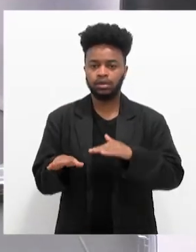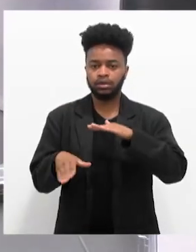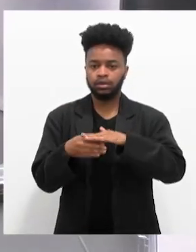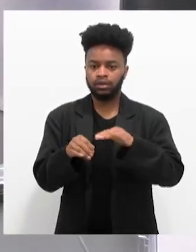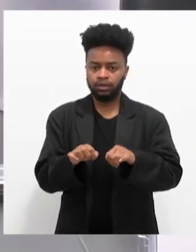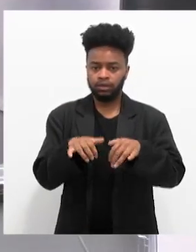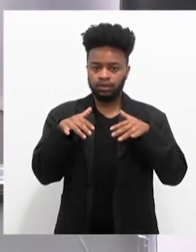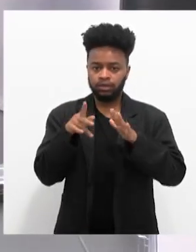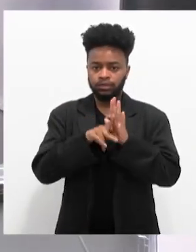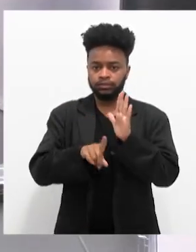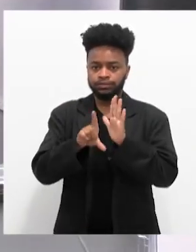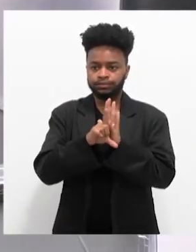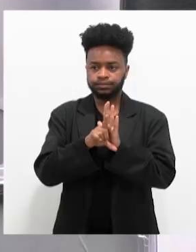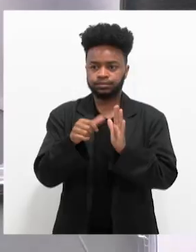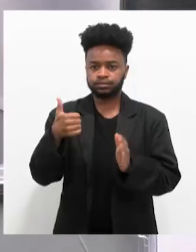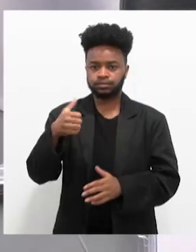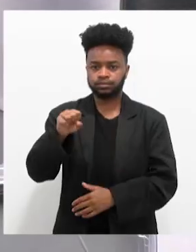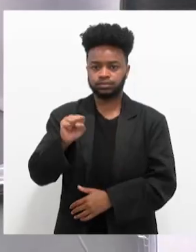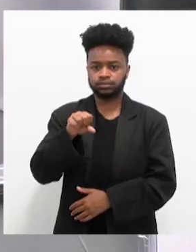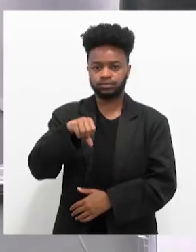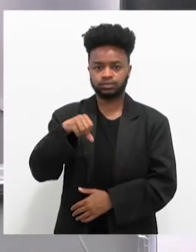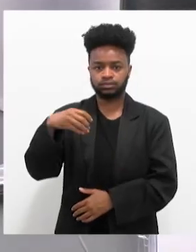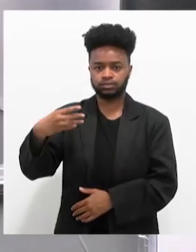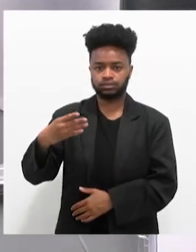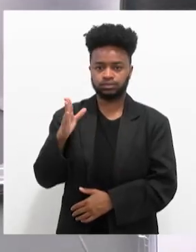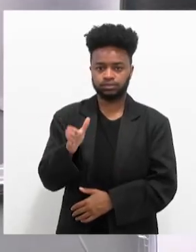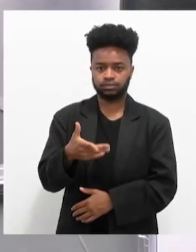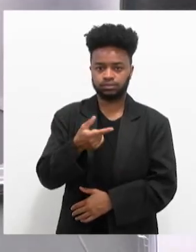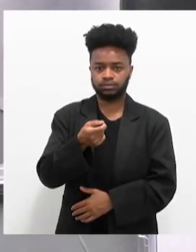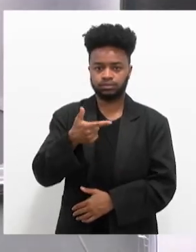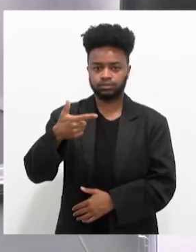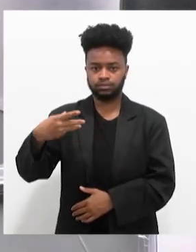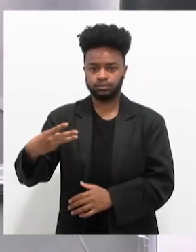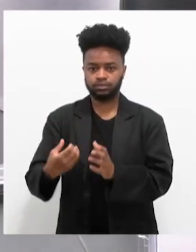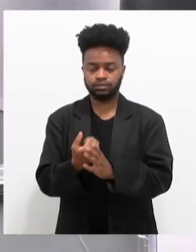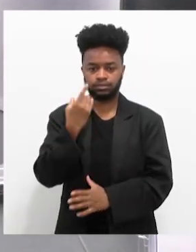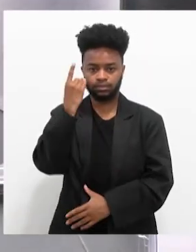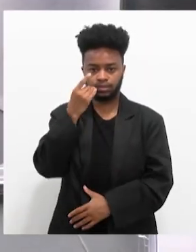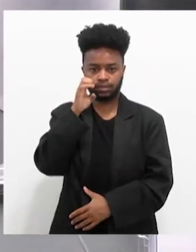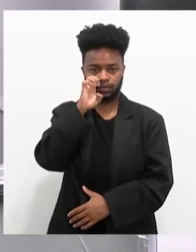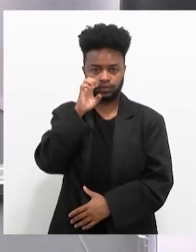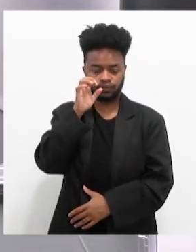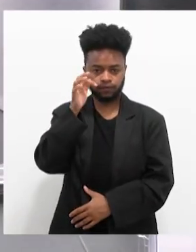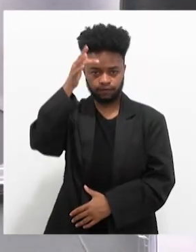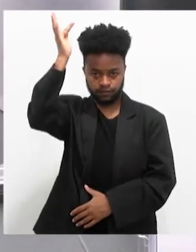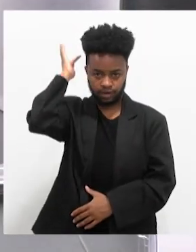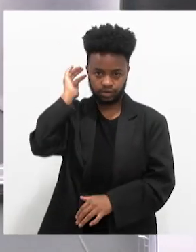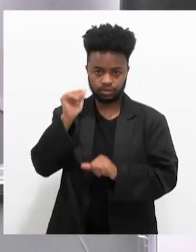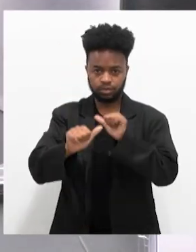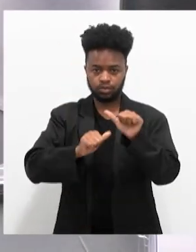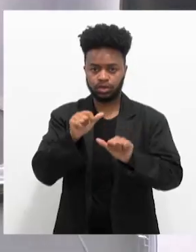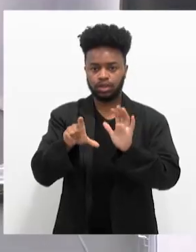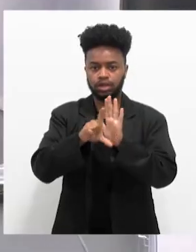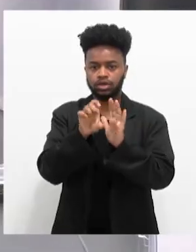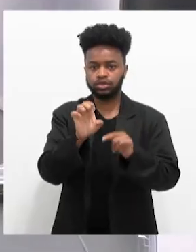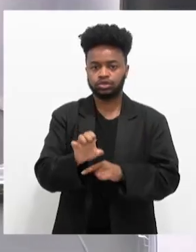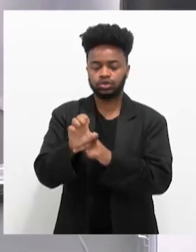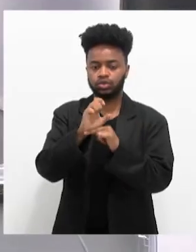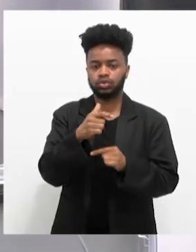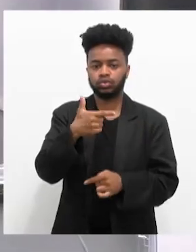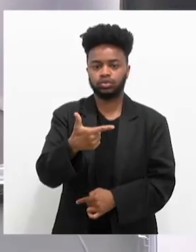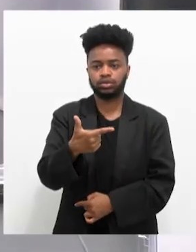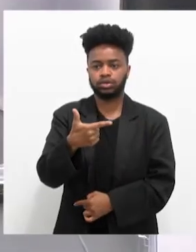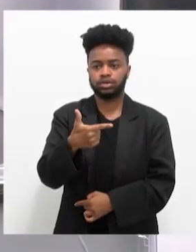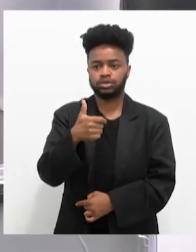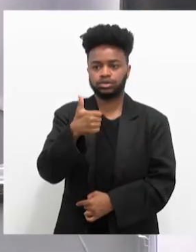projeto 1894-23, de autoria do deputado Fred Pacheco, que altera a Lei Estadual 2154, de 5